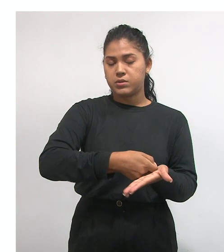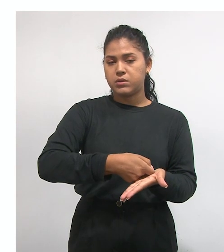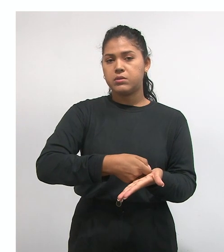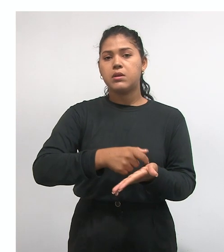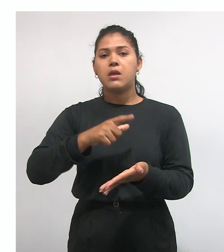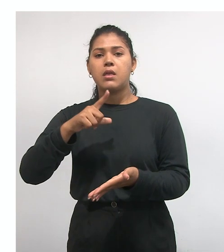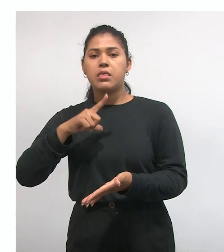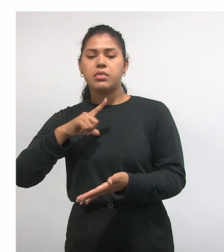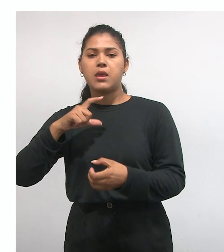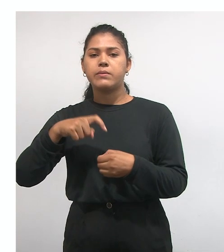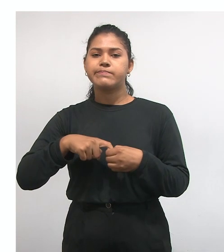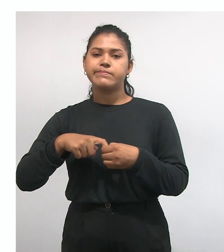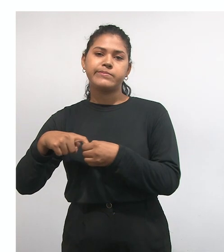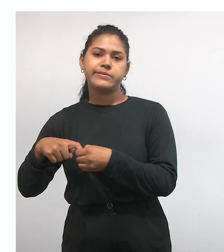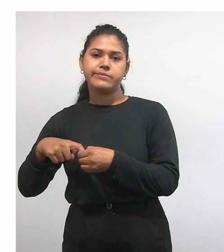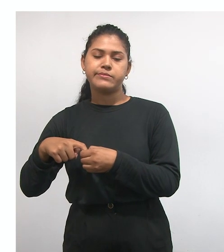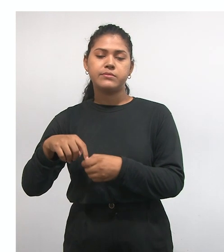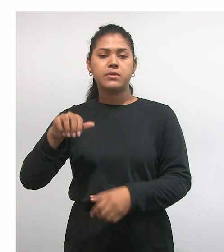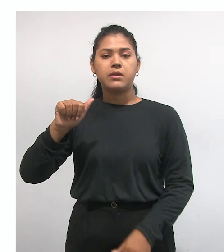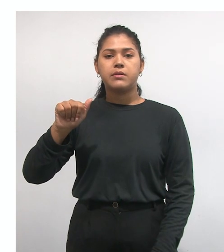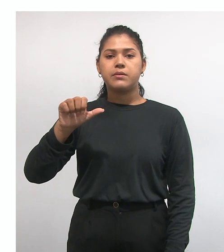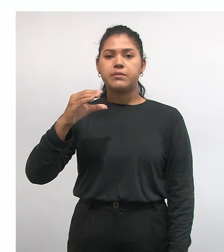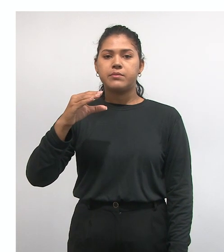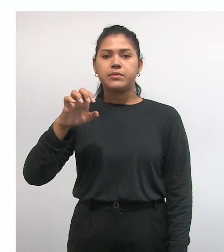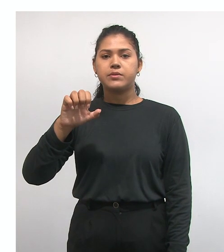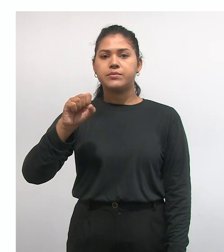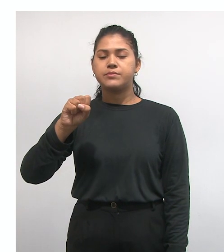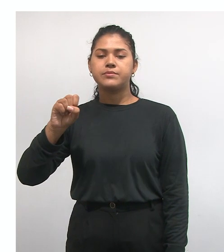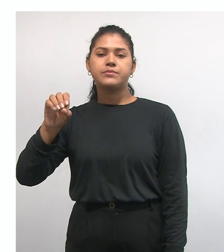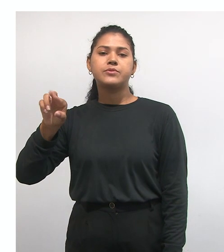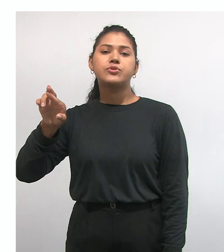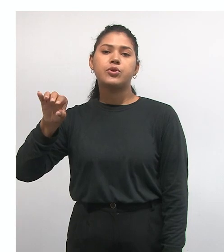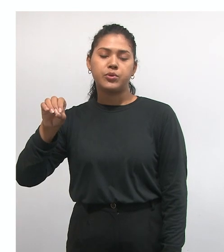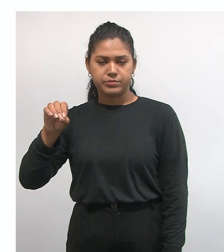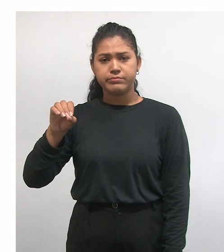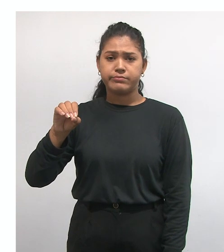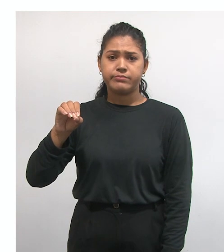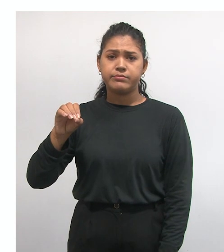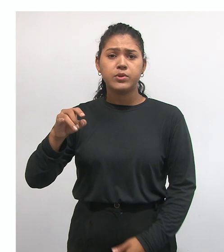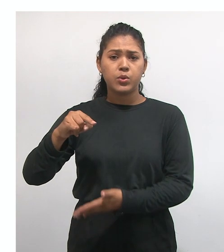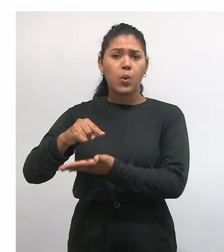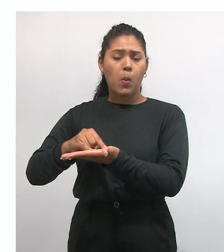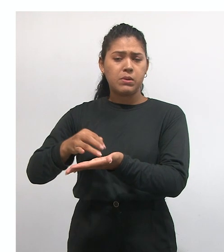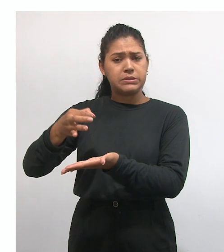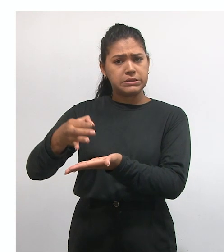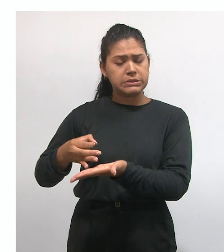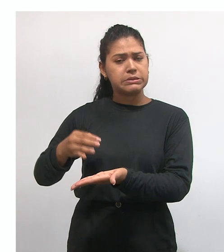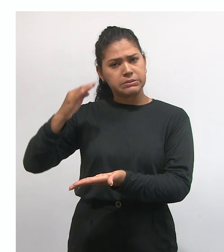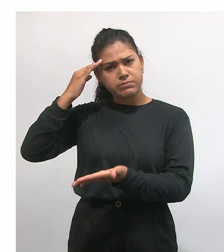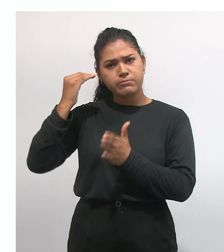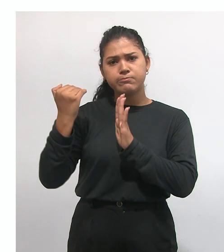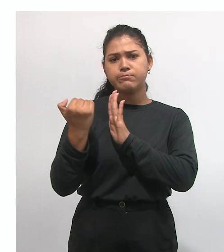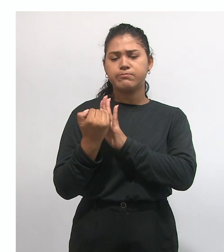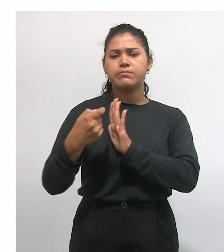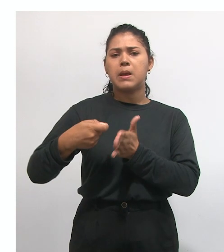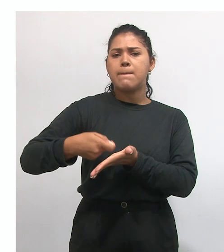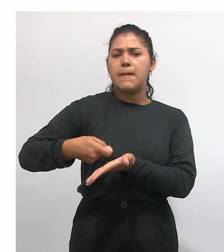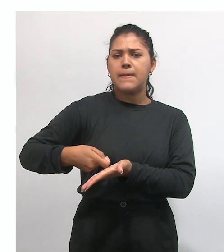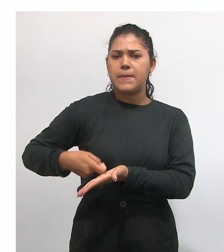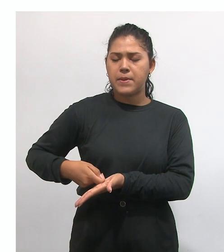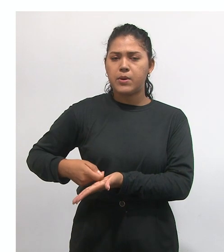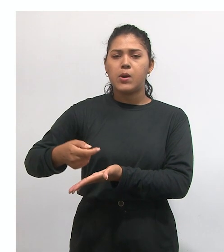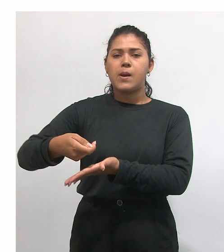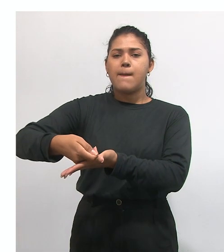envolve os documentos, declaração de imposto de renda, manter os livros fiscais todos em dia, então isso aí é configurado